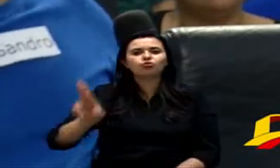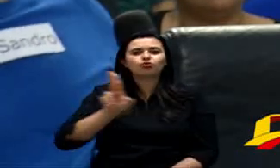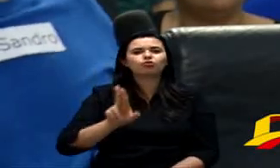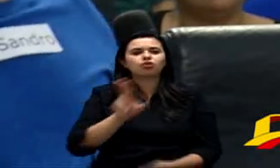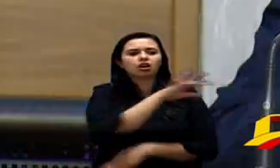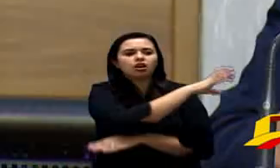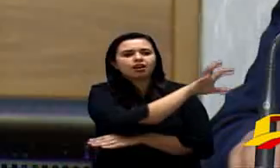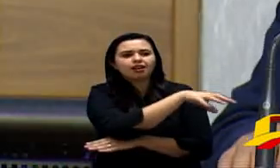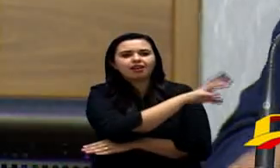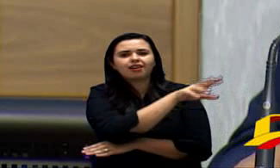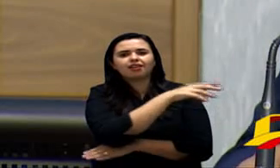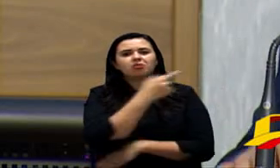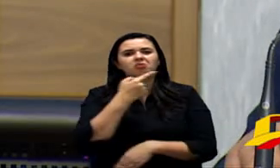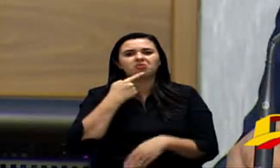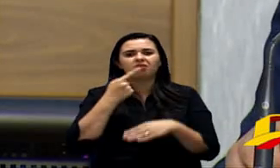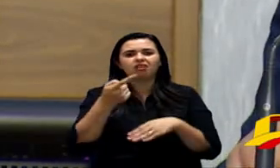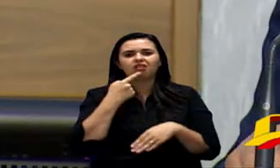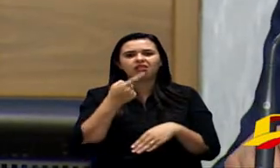isso.